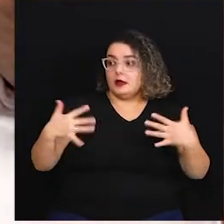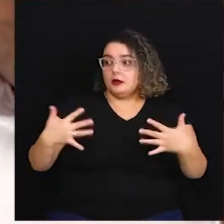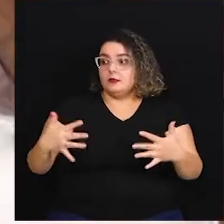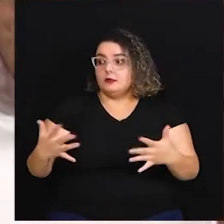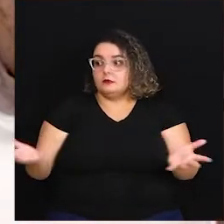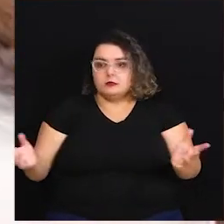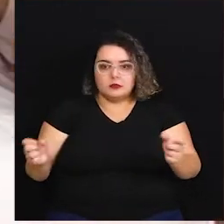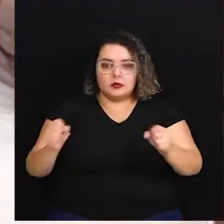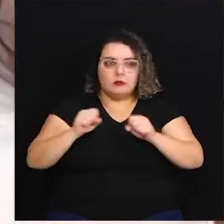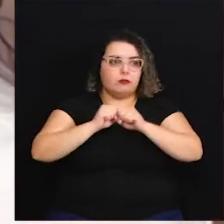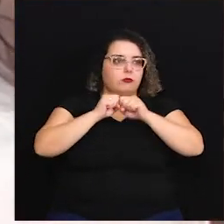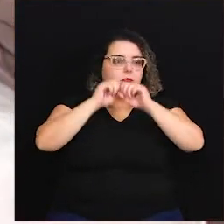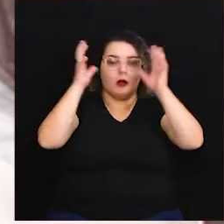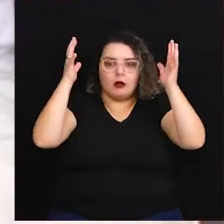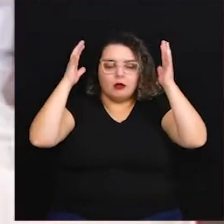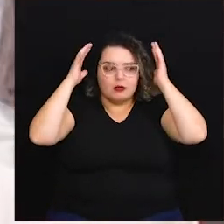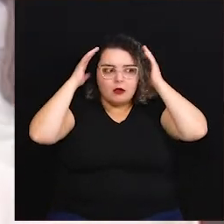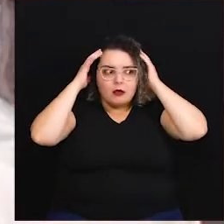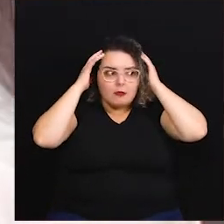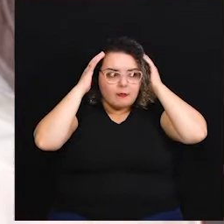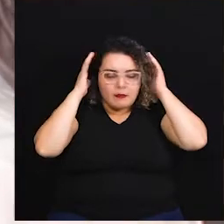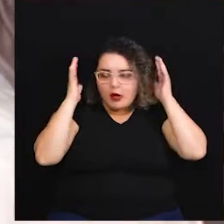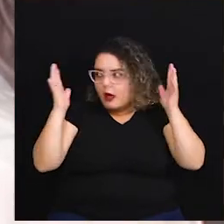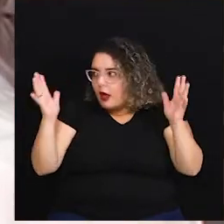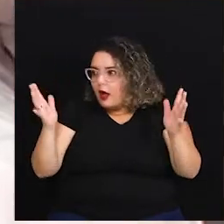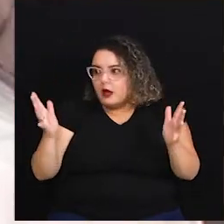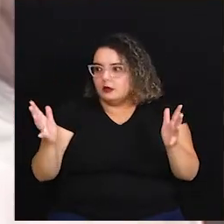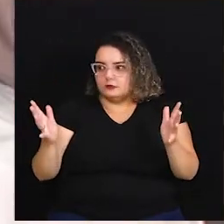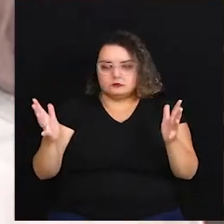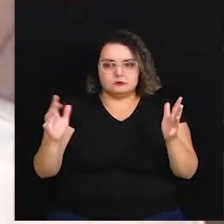fila na frente, assim. Foi um boom, assim, foi